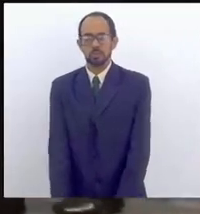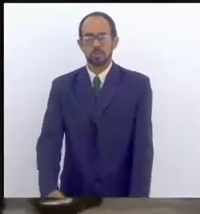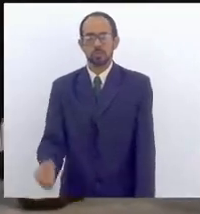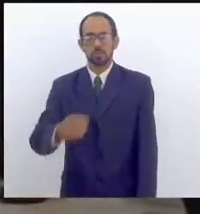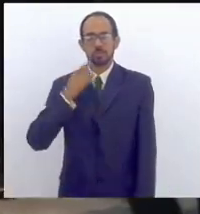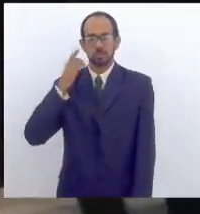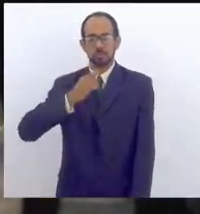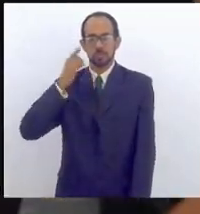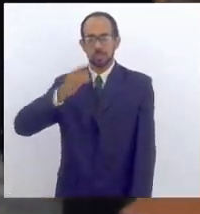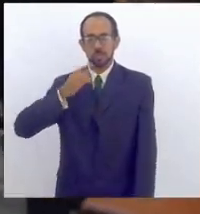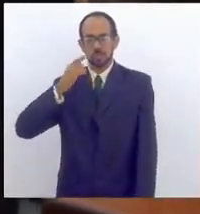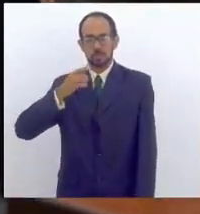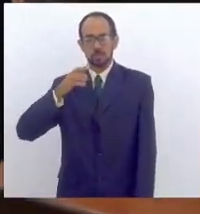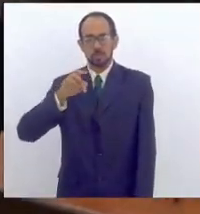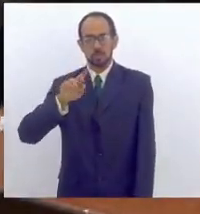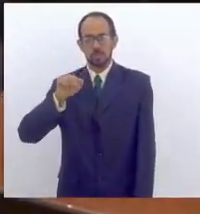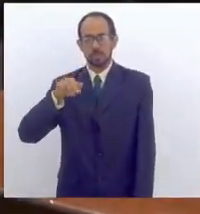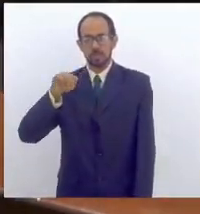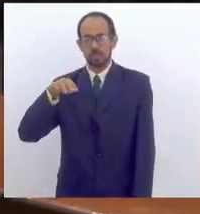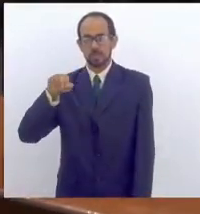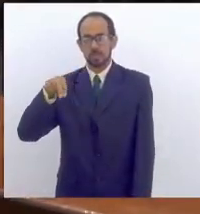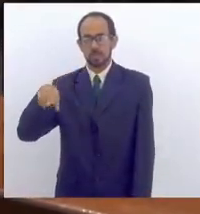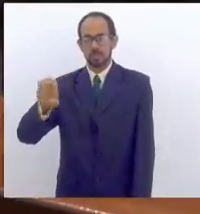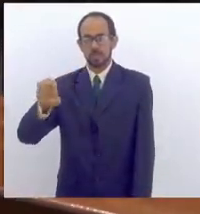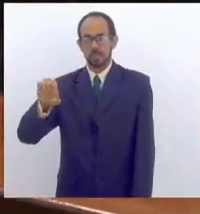Deputada Franciane Mota.